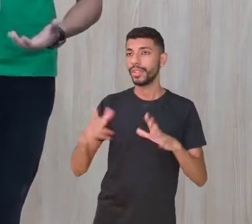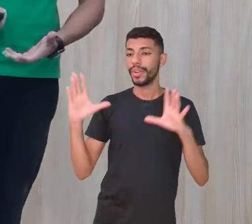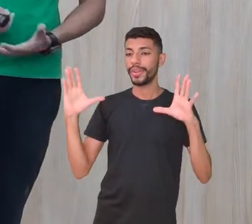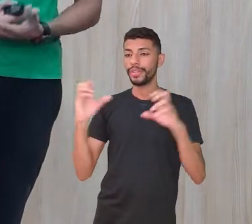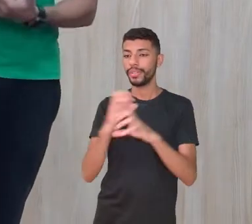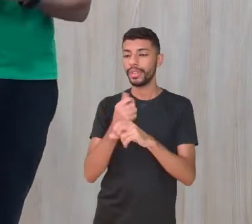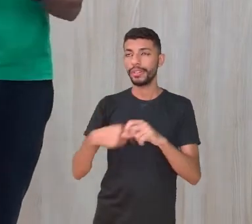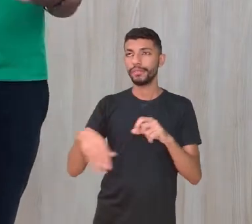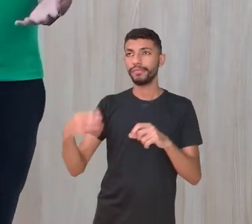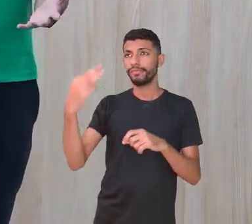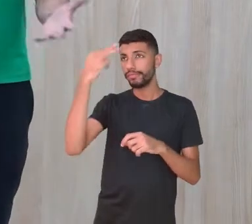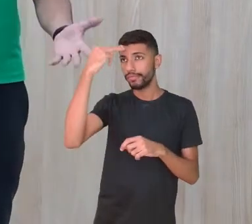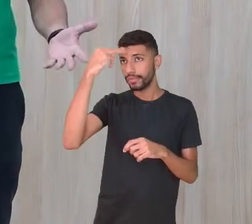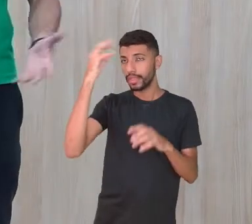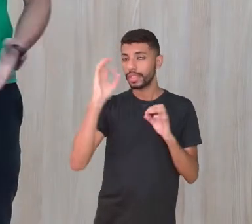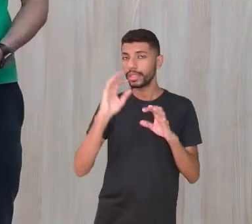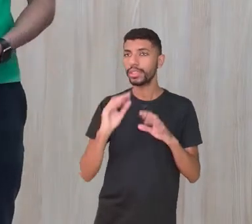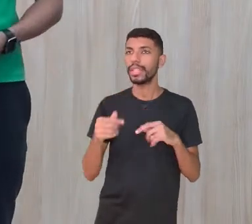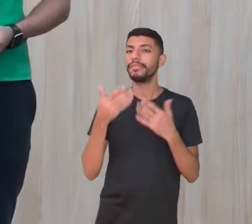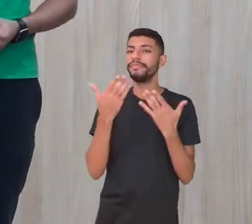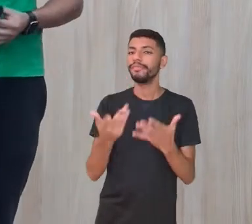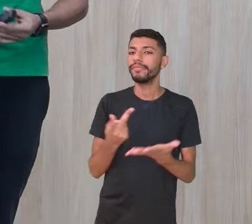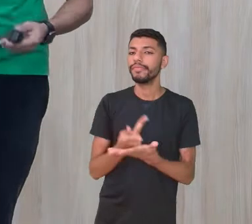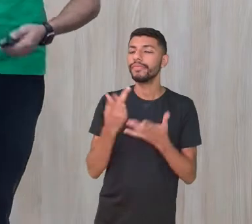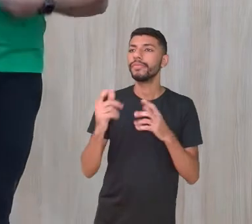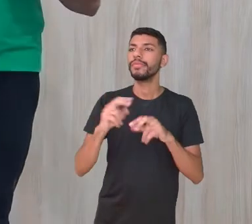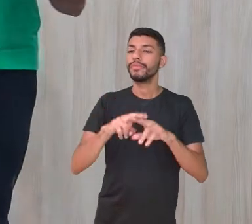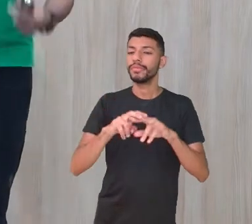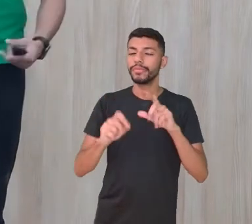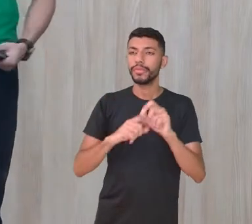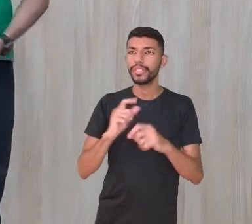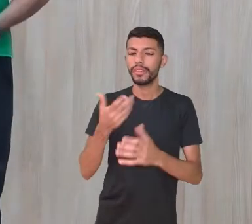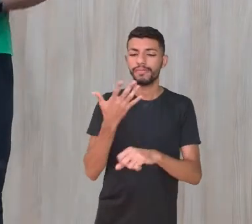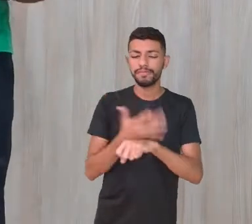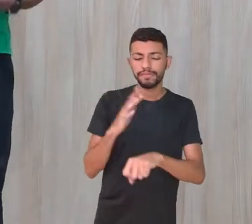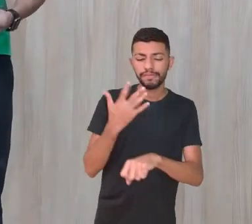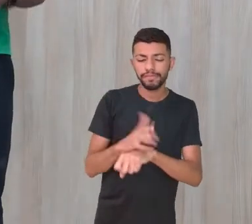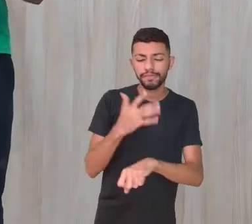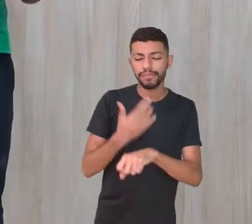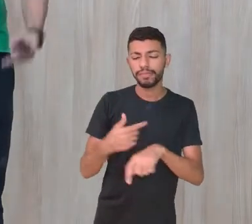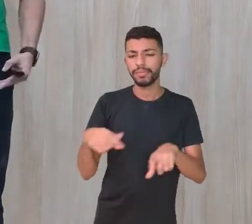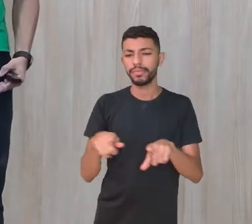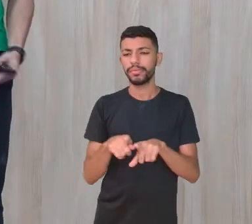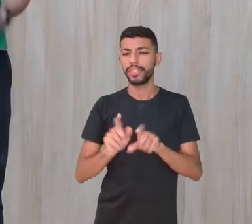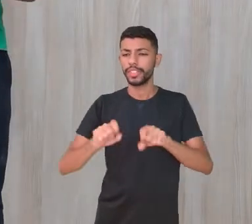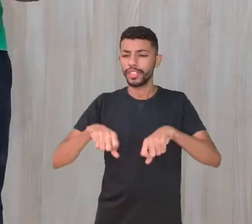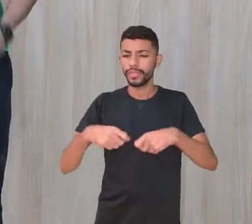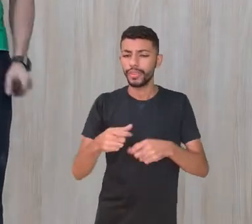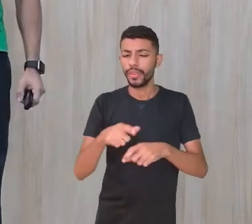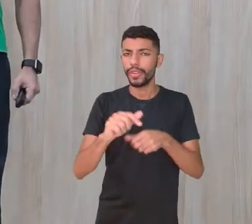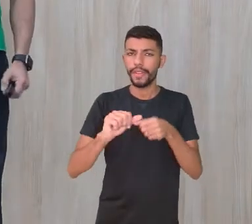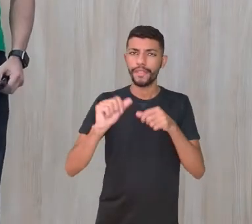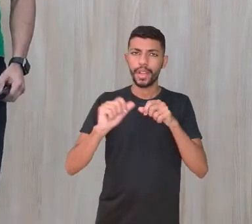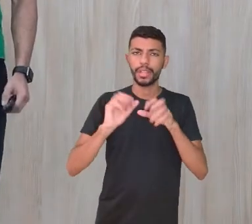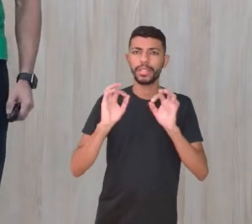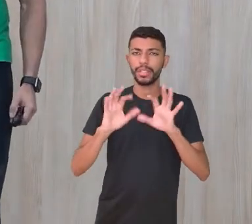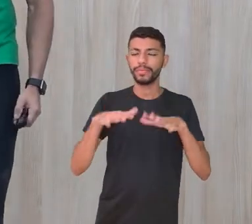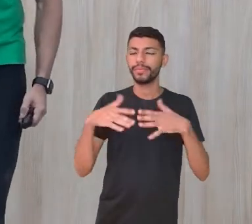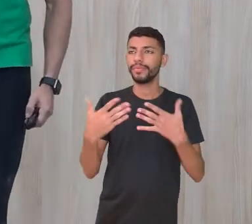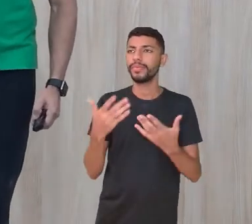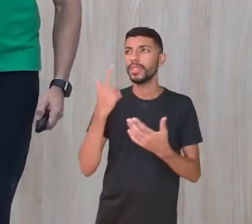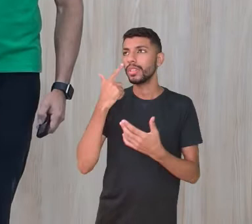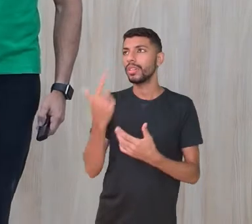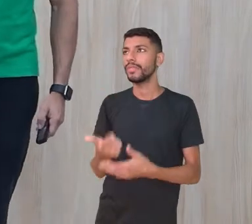de cabecinha e isso vai acontecer conforme aí a prática e o exercício que você for fazendo. Como eu